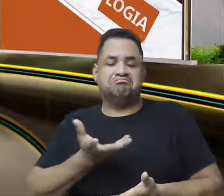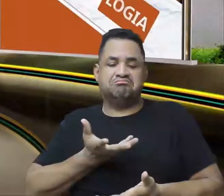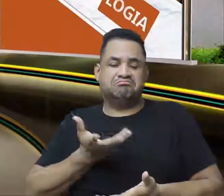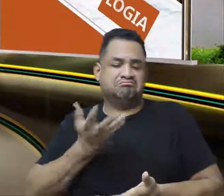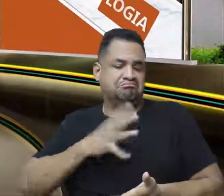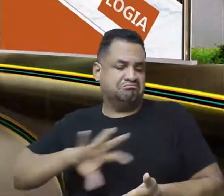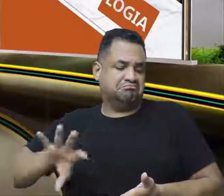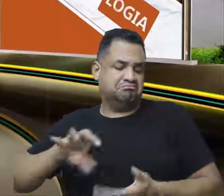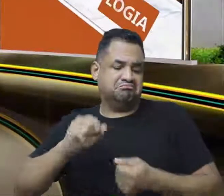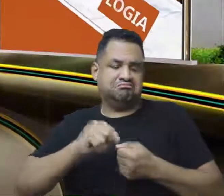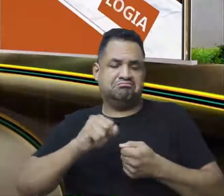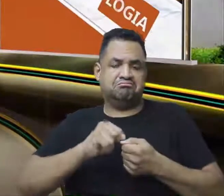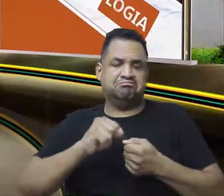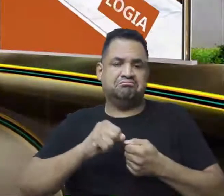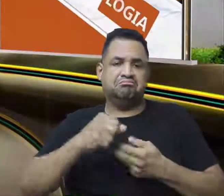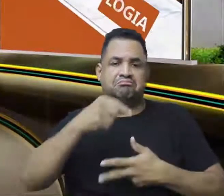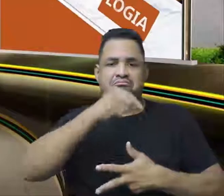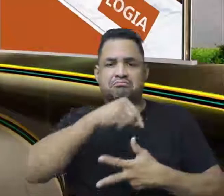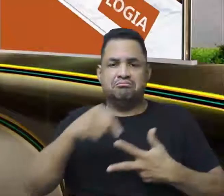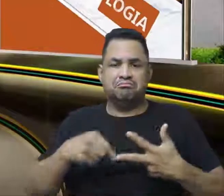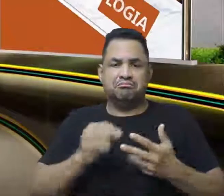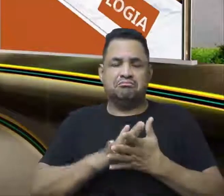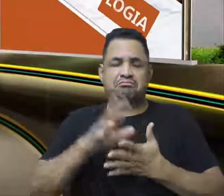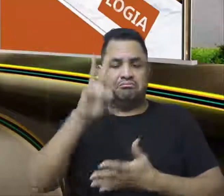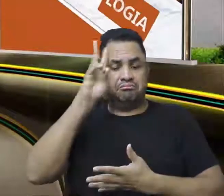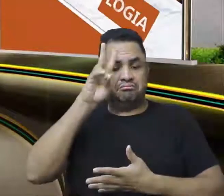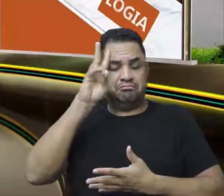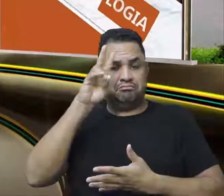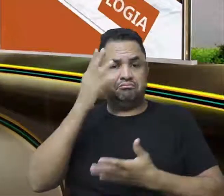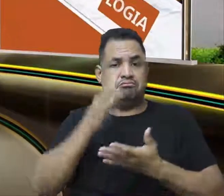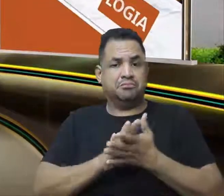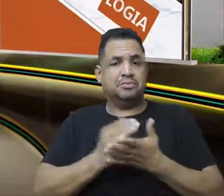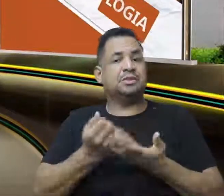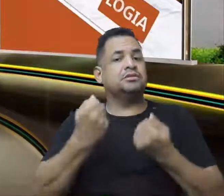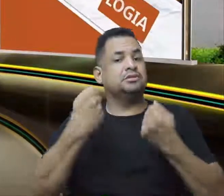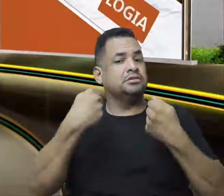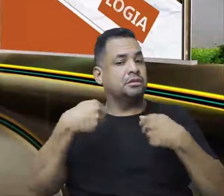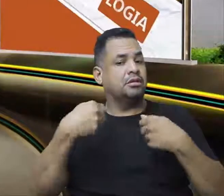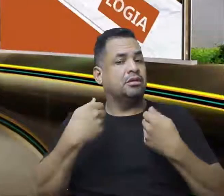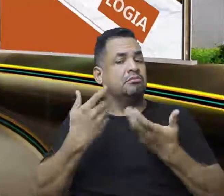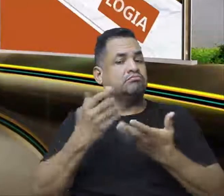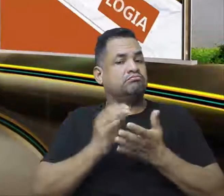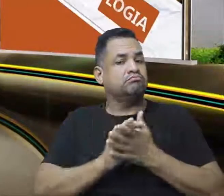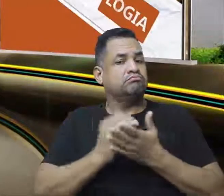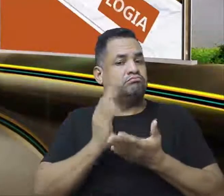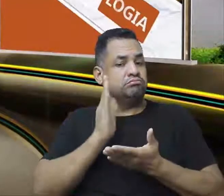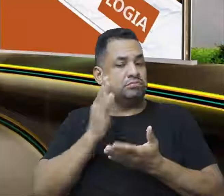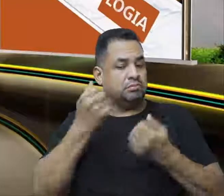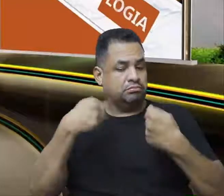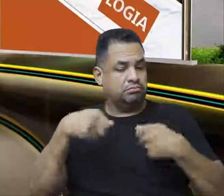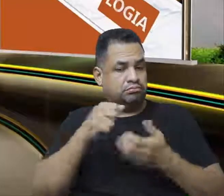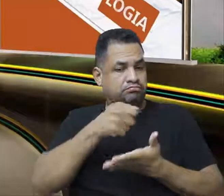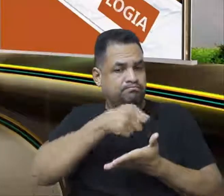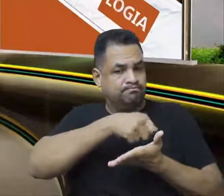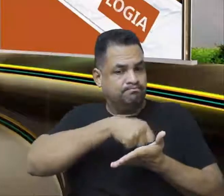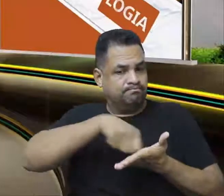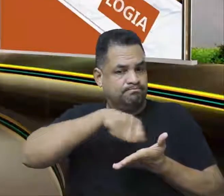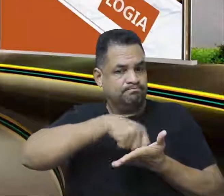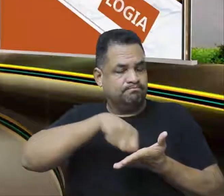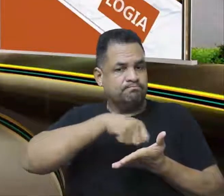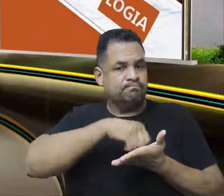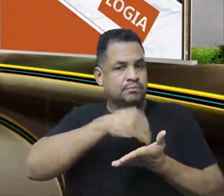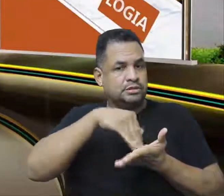em fazer o Enem eu queria lembrar que as inscrições estão abertas né a parte de